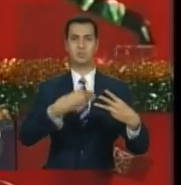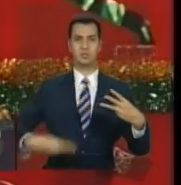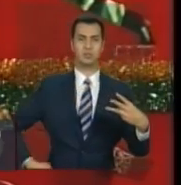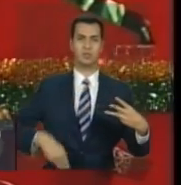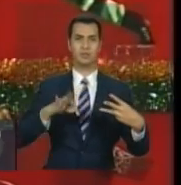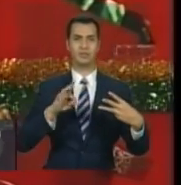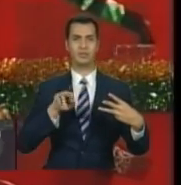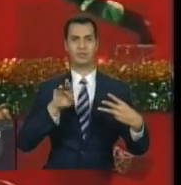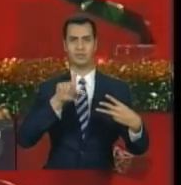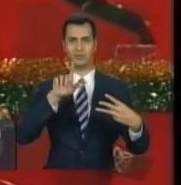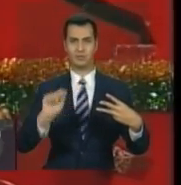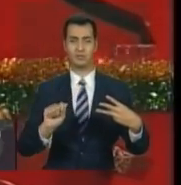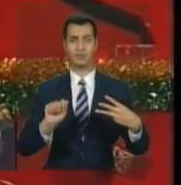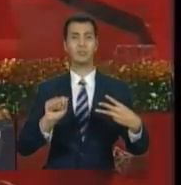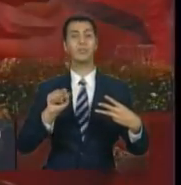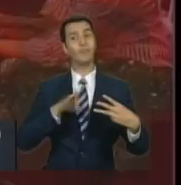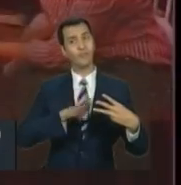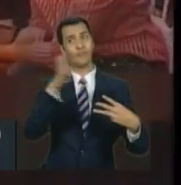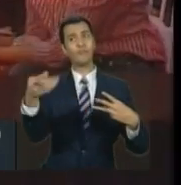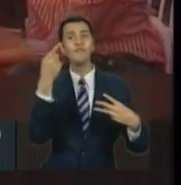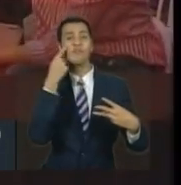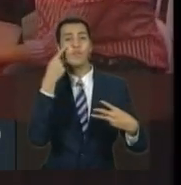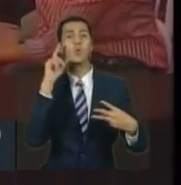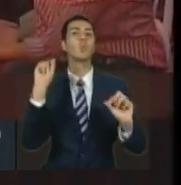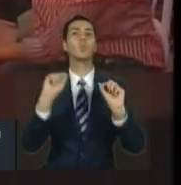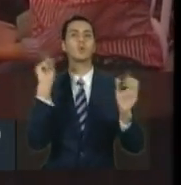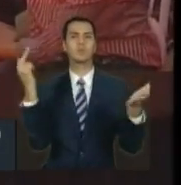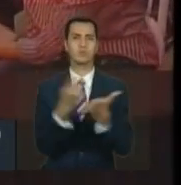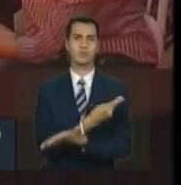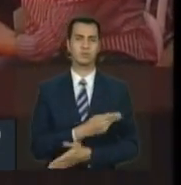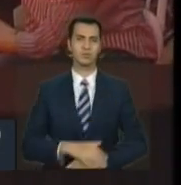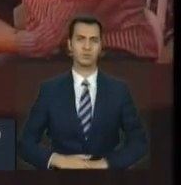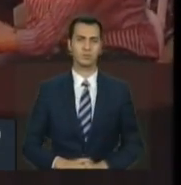olhar o que é que está acontecendo lá.